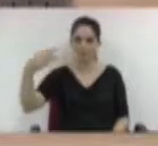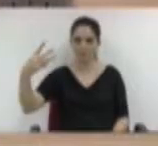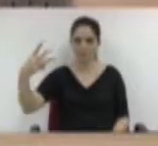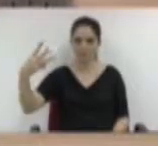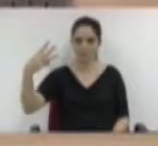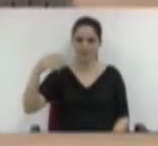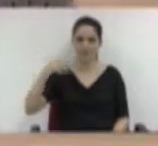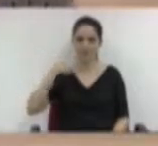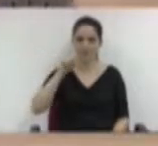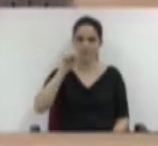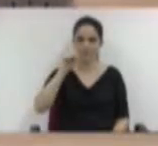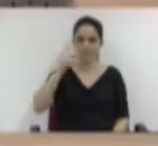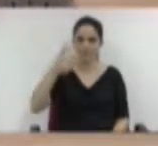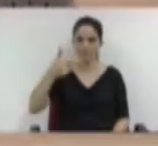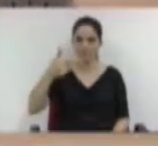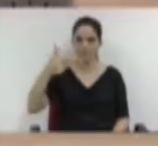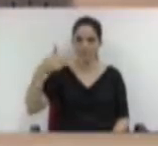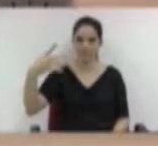823,